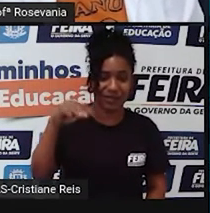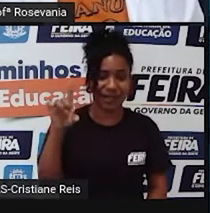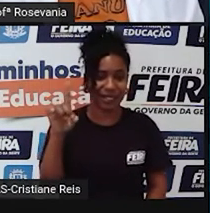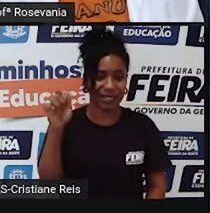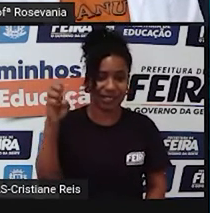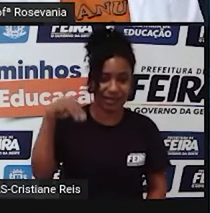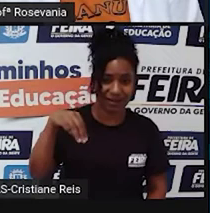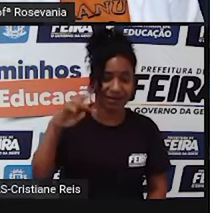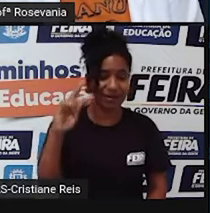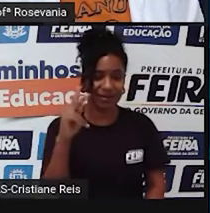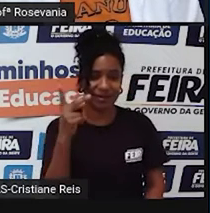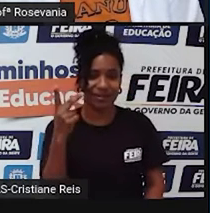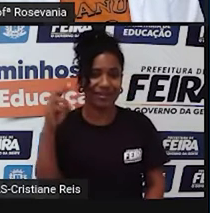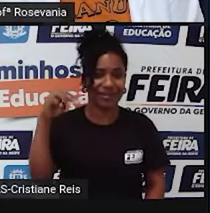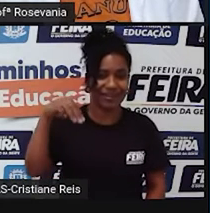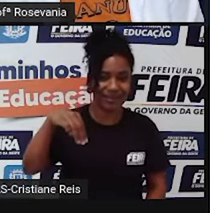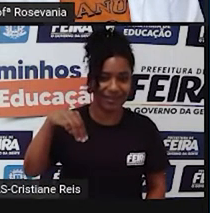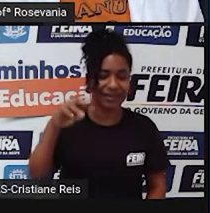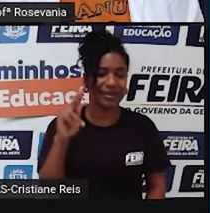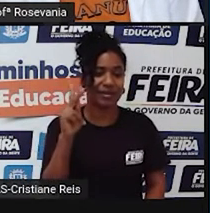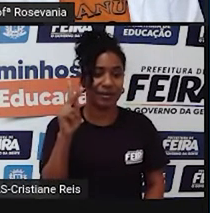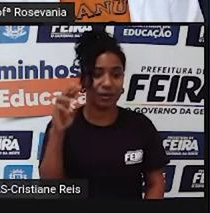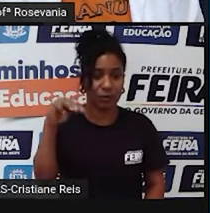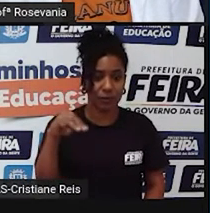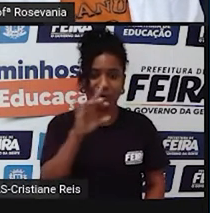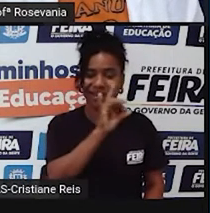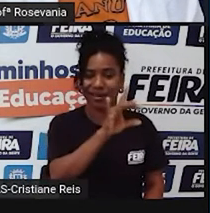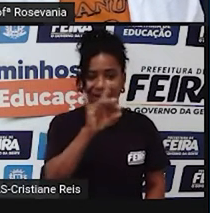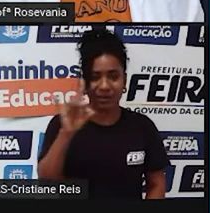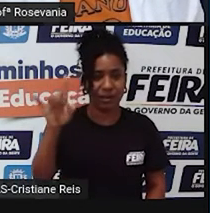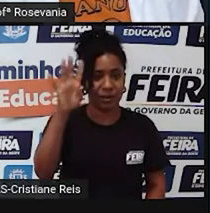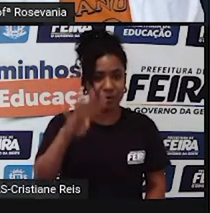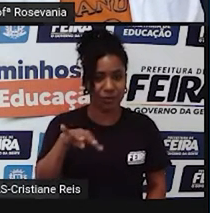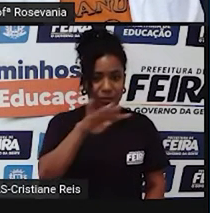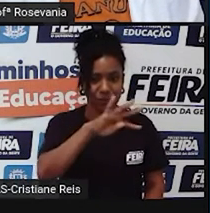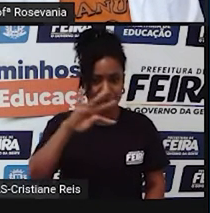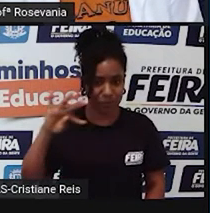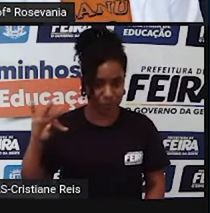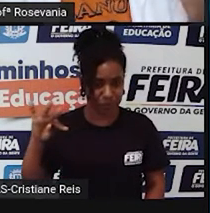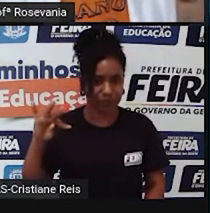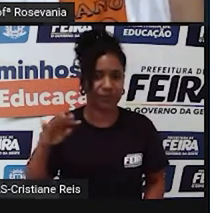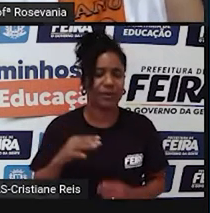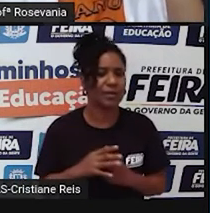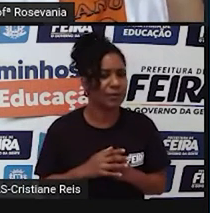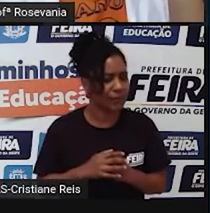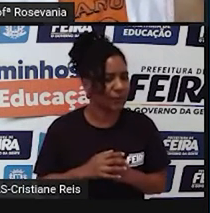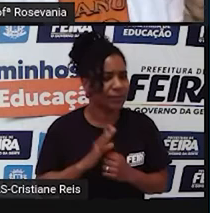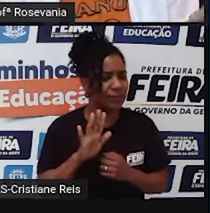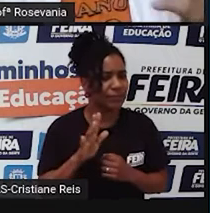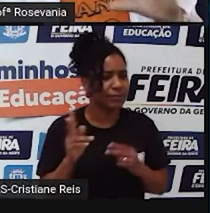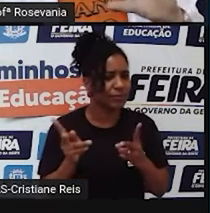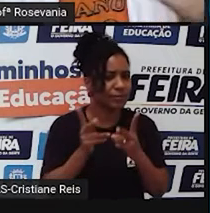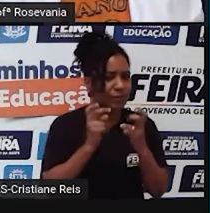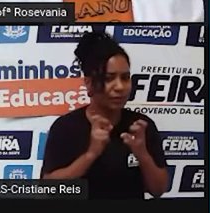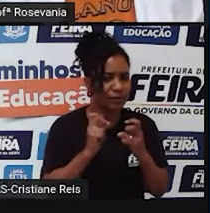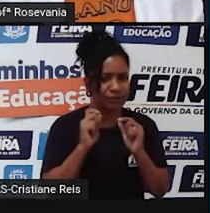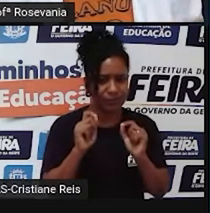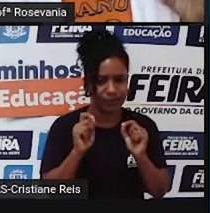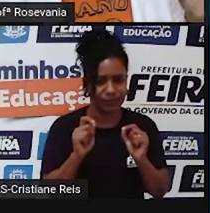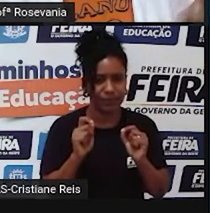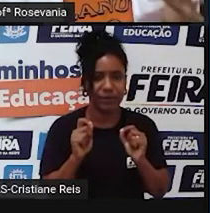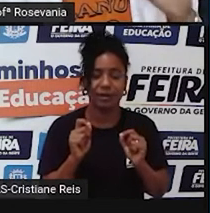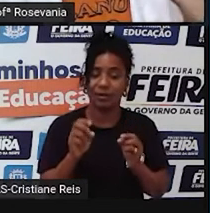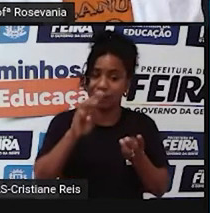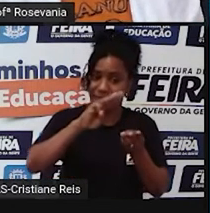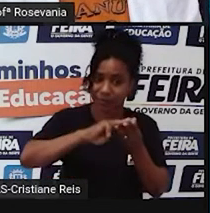decâmetro, hectômetro e quilômetro, né? E aí o que que eu vou perceber? É claro que em